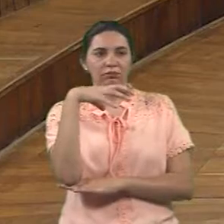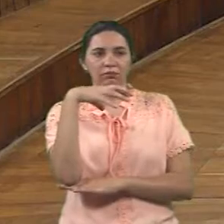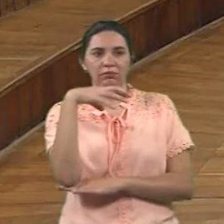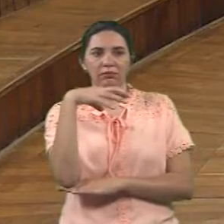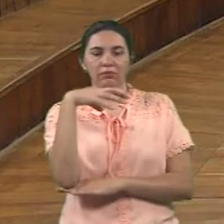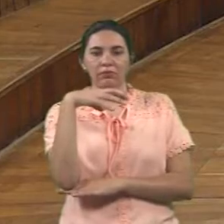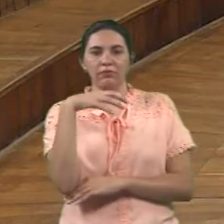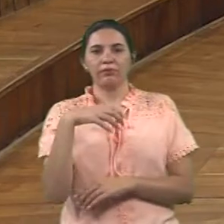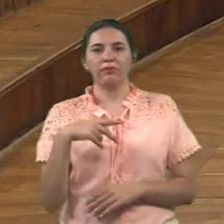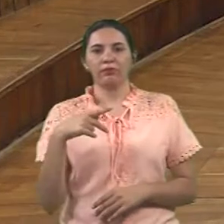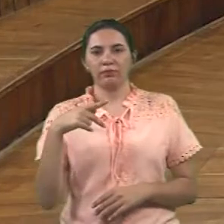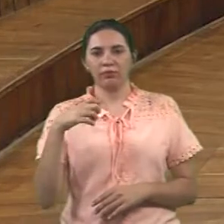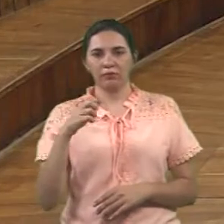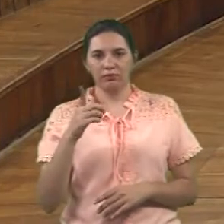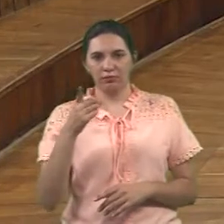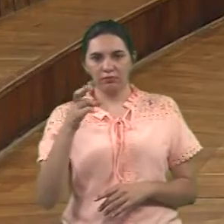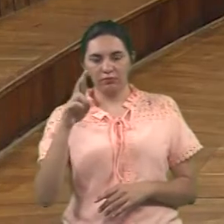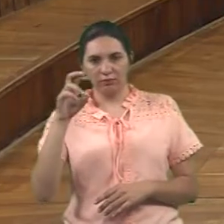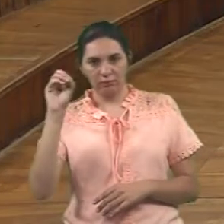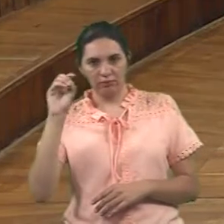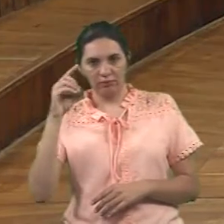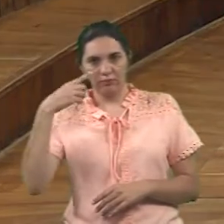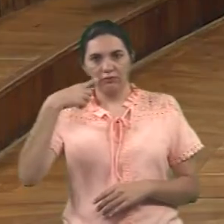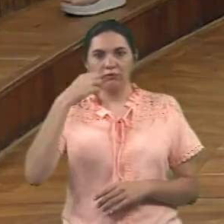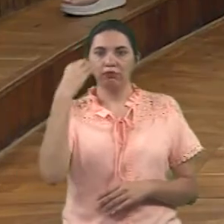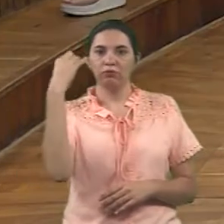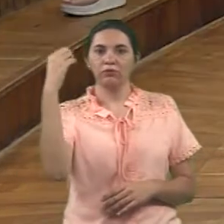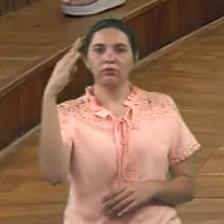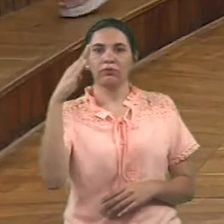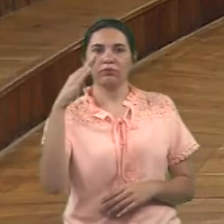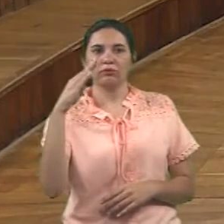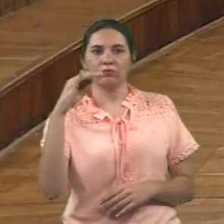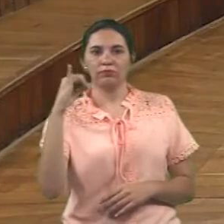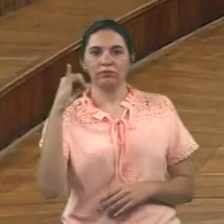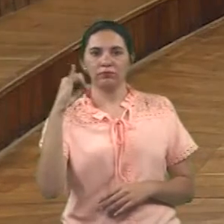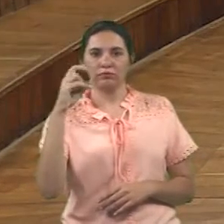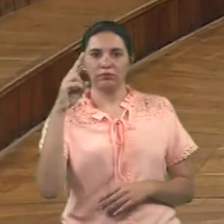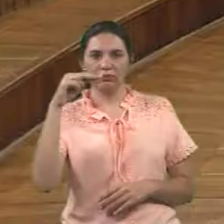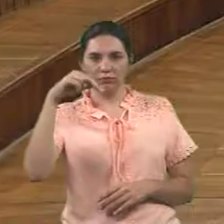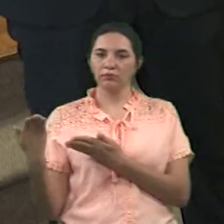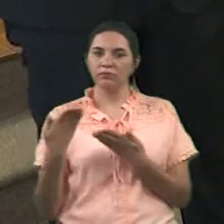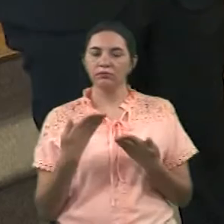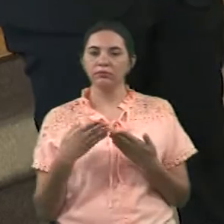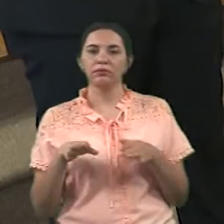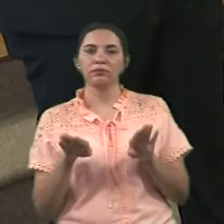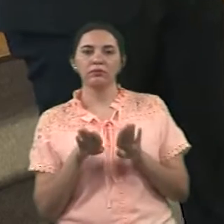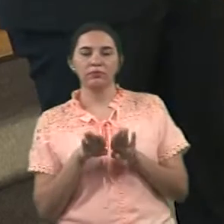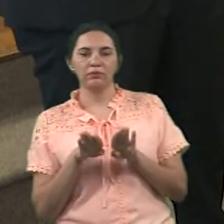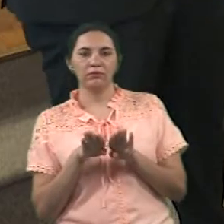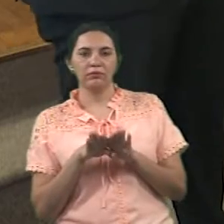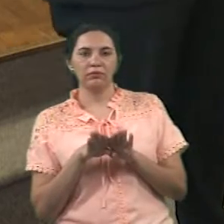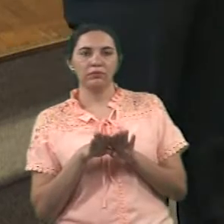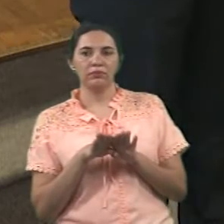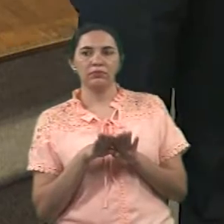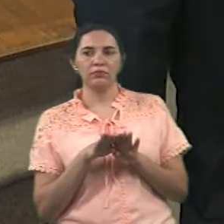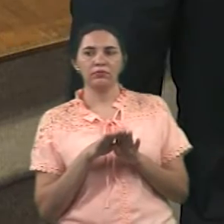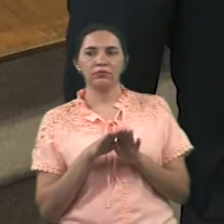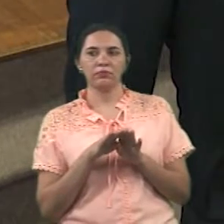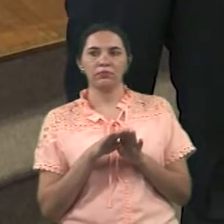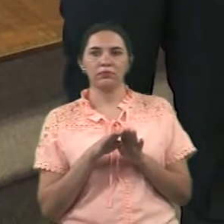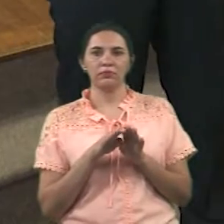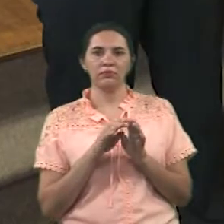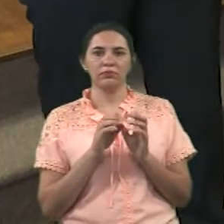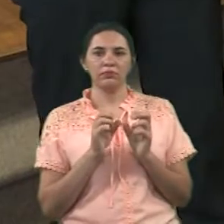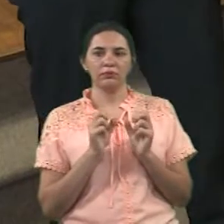está aqui porque está em Ibiúna sendo observado por técnicos das equipes dos Estados Unidos foram homenageados também as